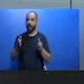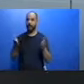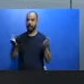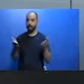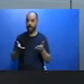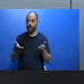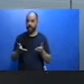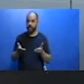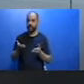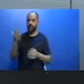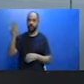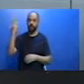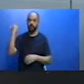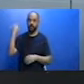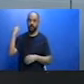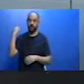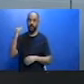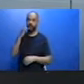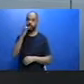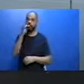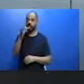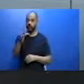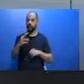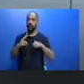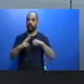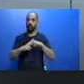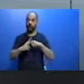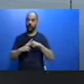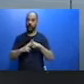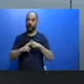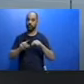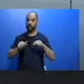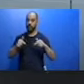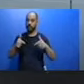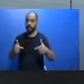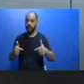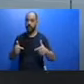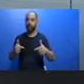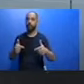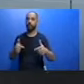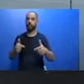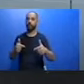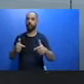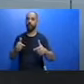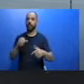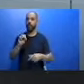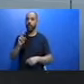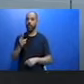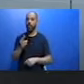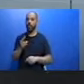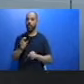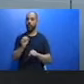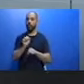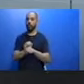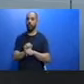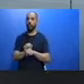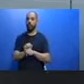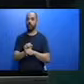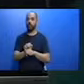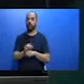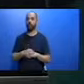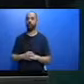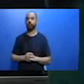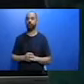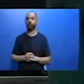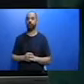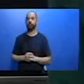futuro em que os verbos pode ser verbo de ação e pode ser verbo de estado o